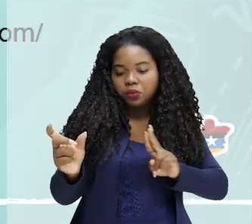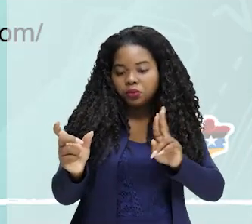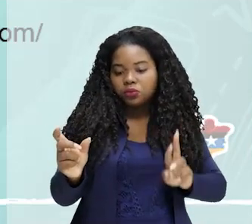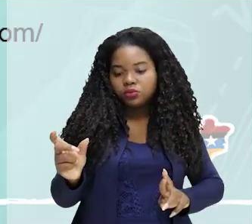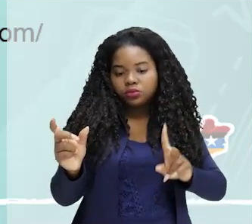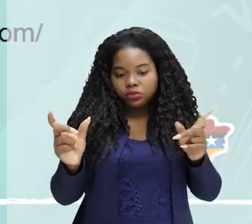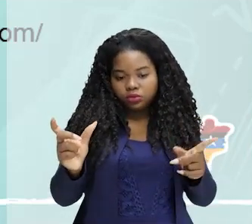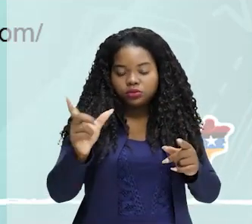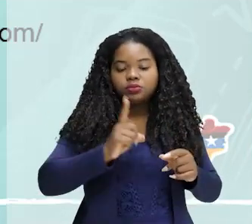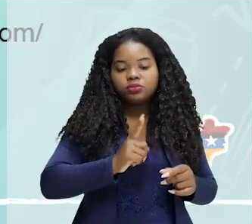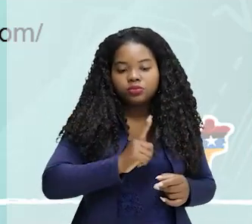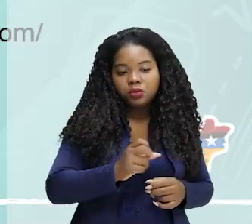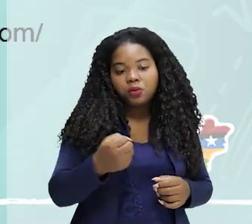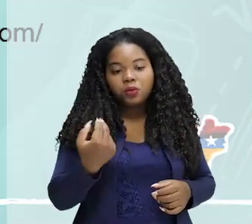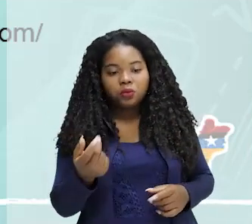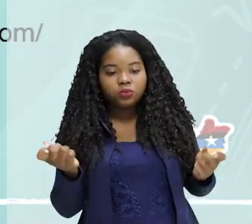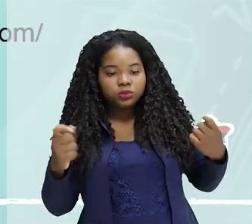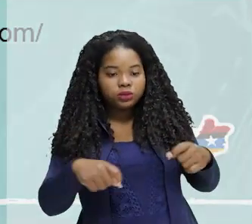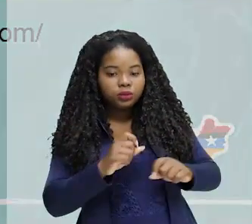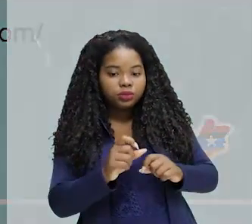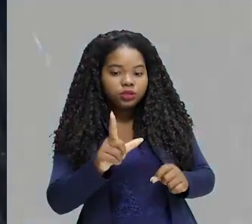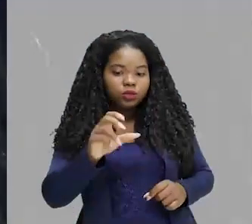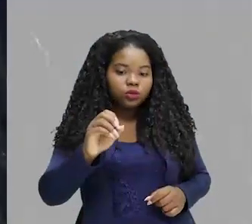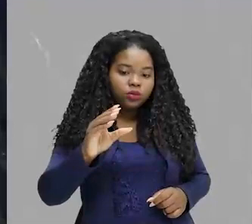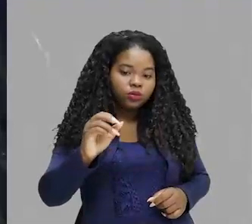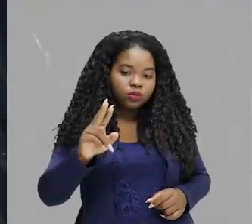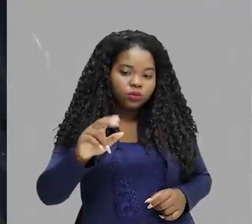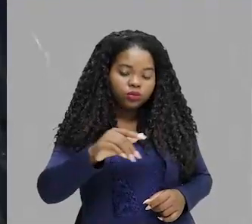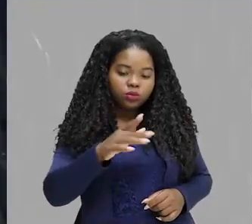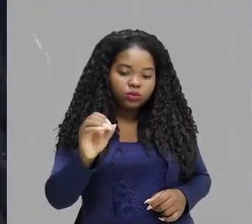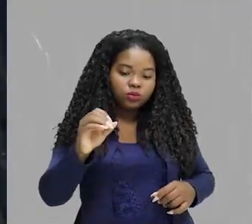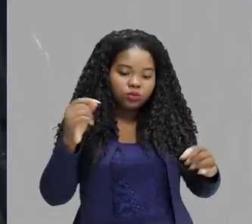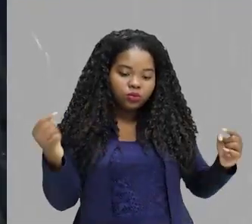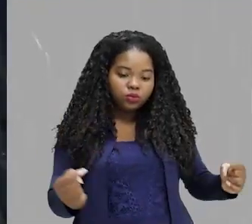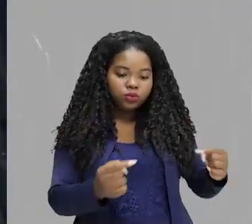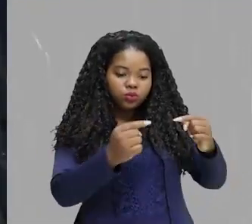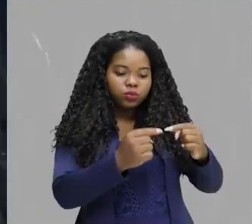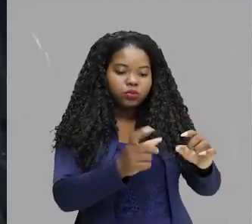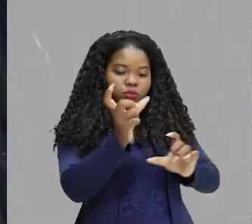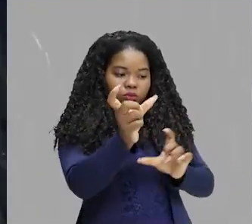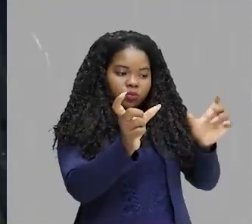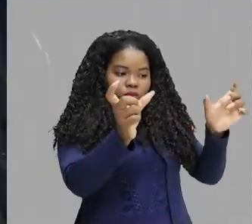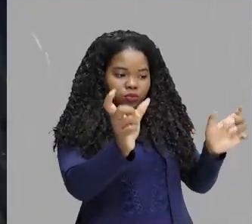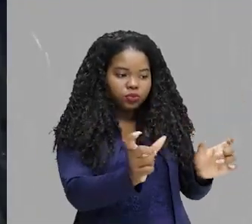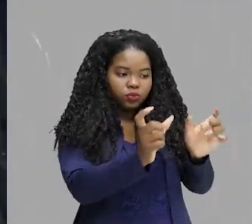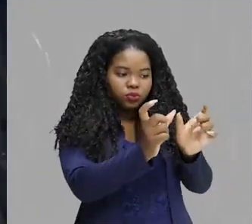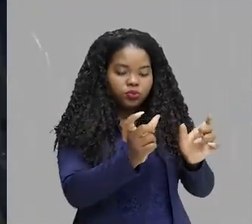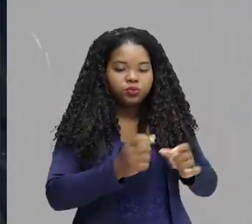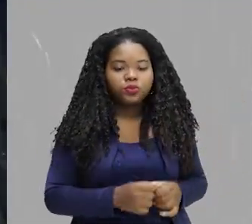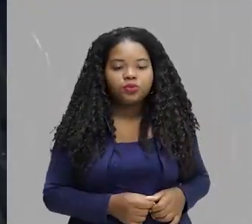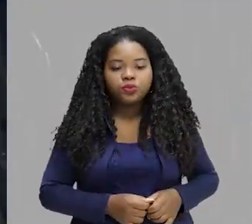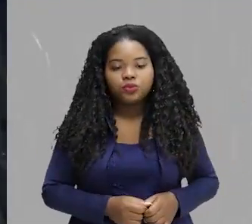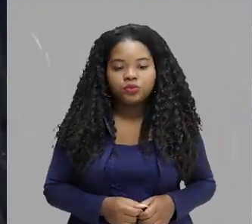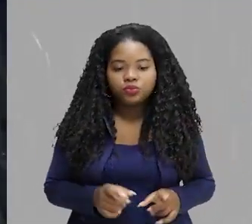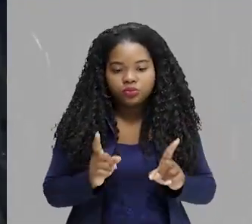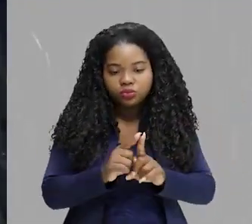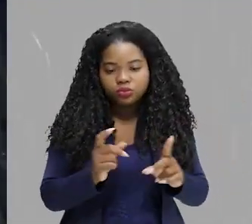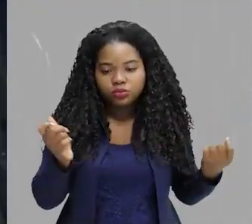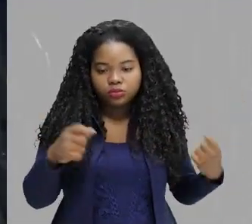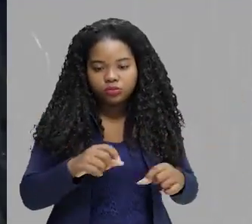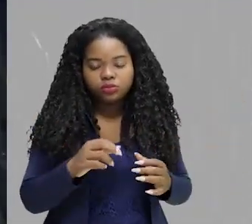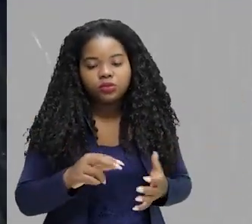ela normalmente teria, ou pode ser uma locução, uma combinação de palavras. E, nesse caso, ela possui